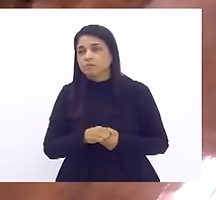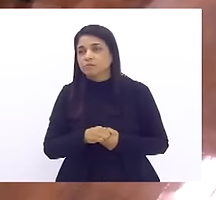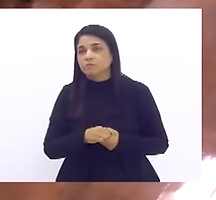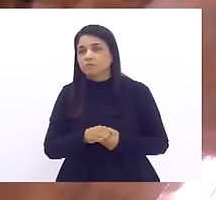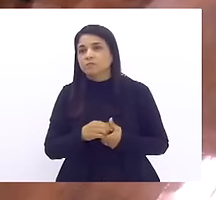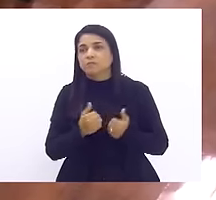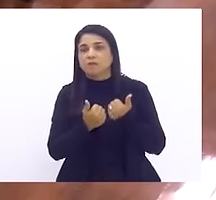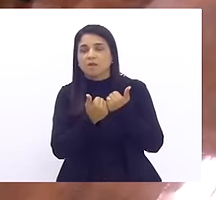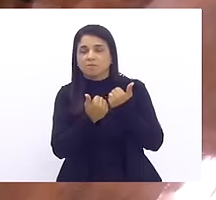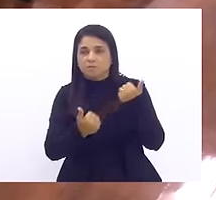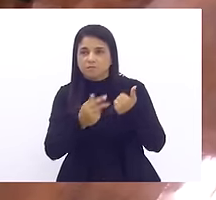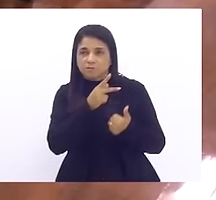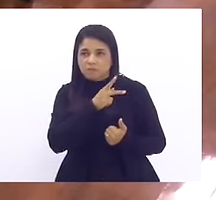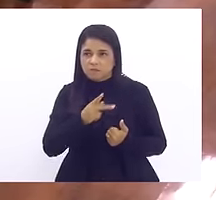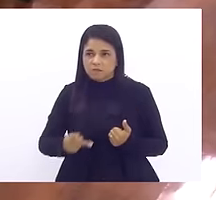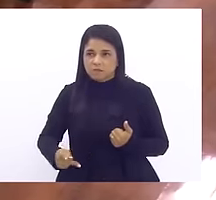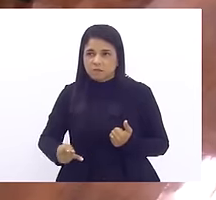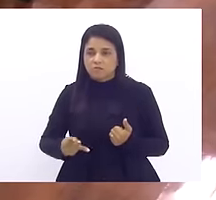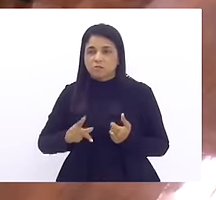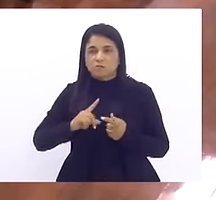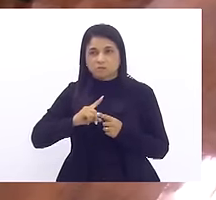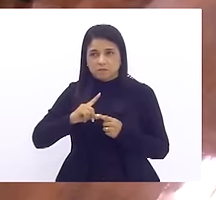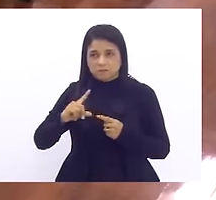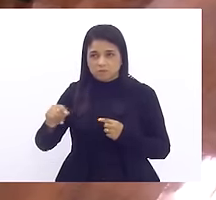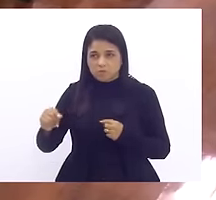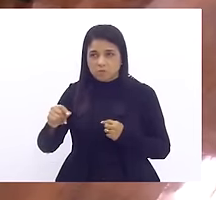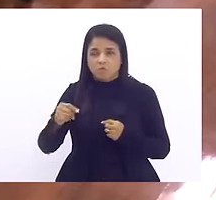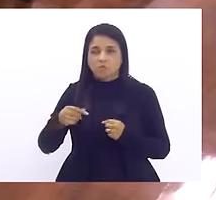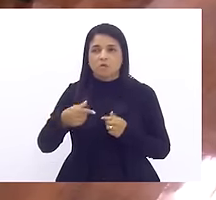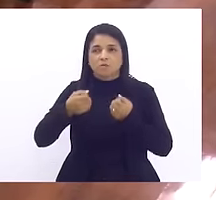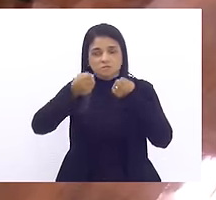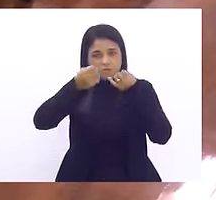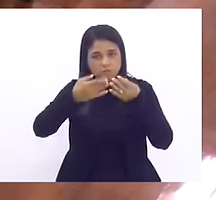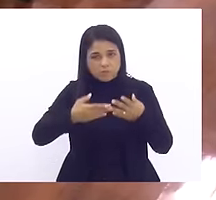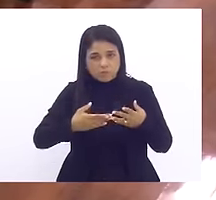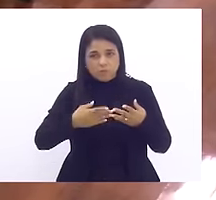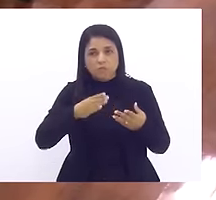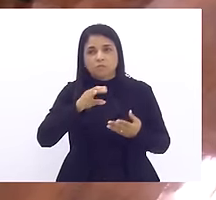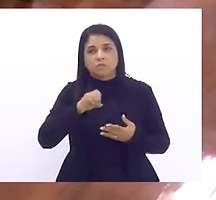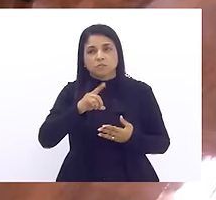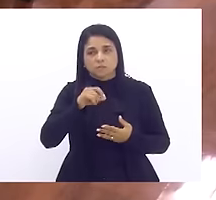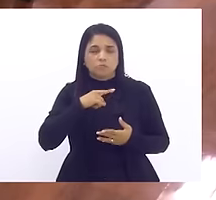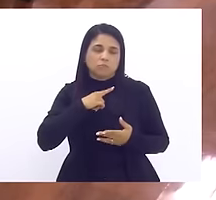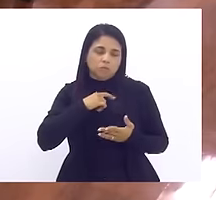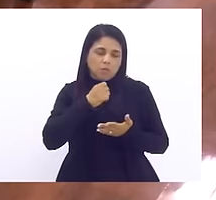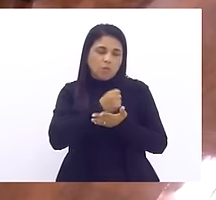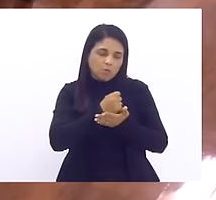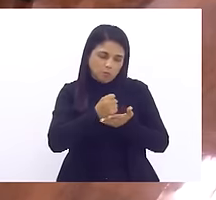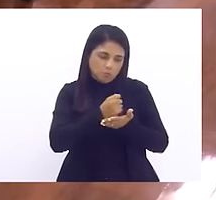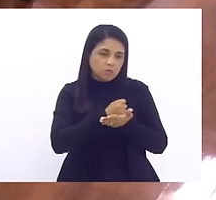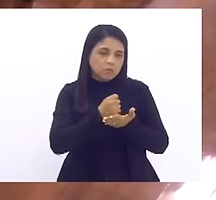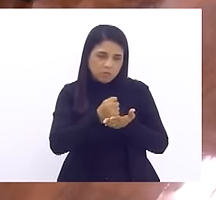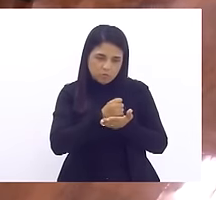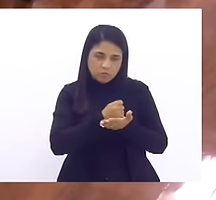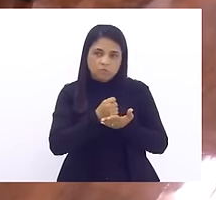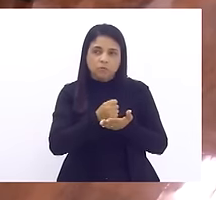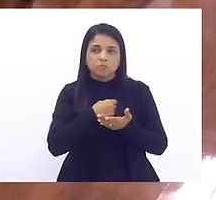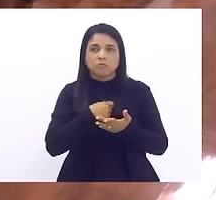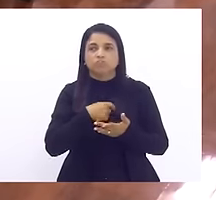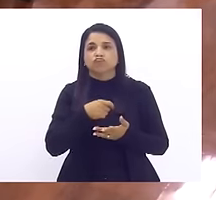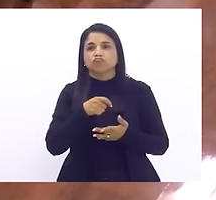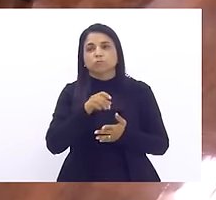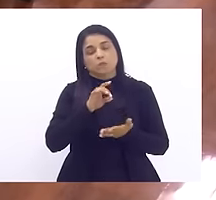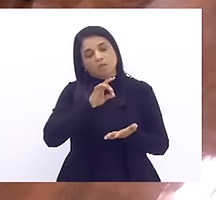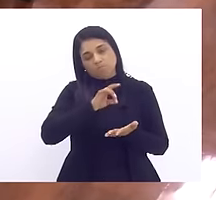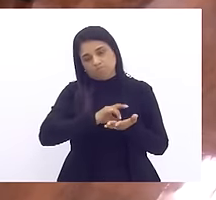se ausentou Mas o que ela falou mais cedo foi que tem tá consignado em contrato que tem que os senhores afirmaram que não tem que a realidade